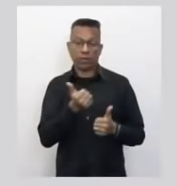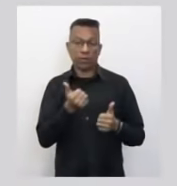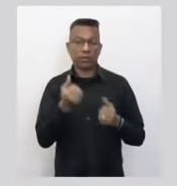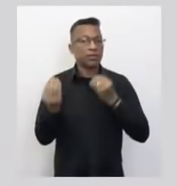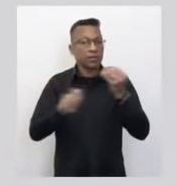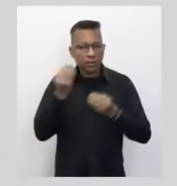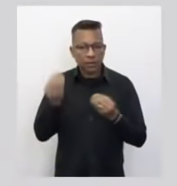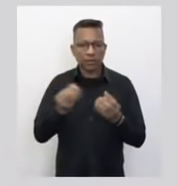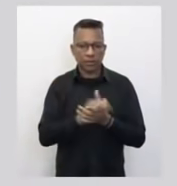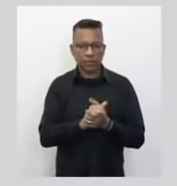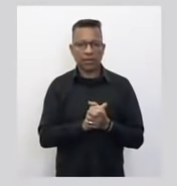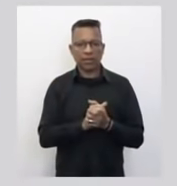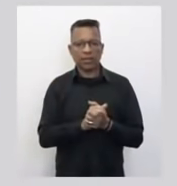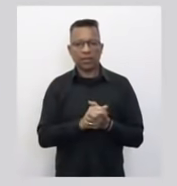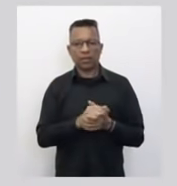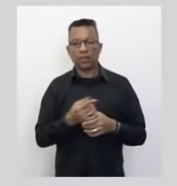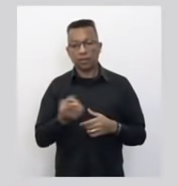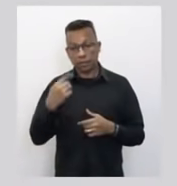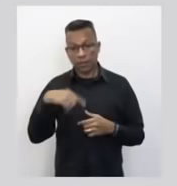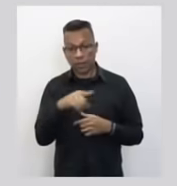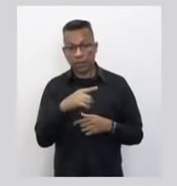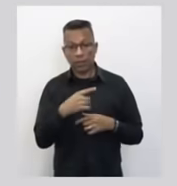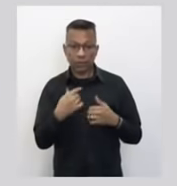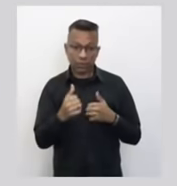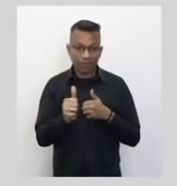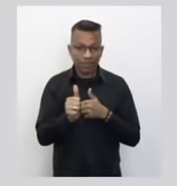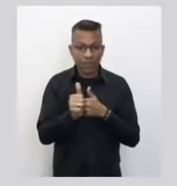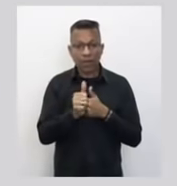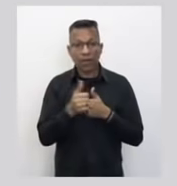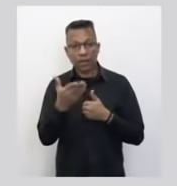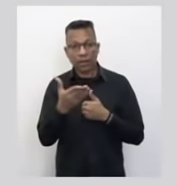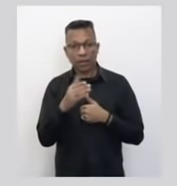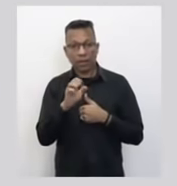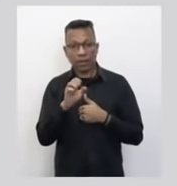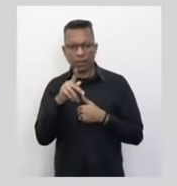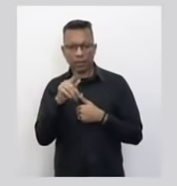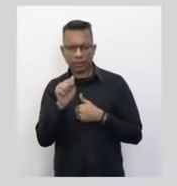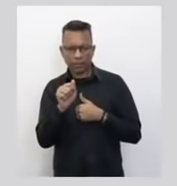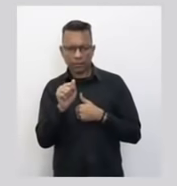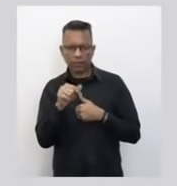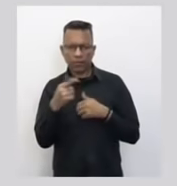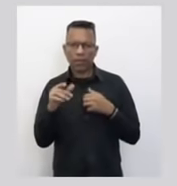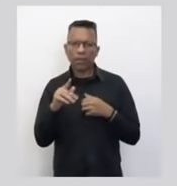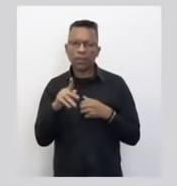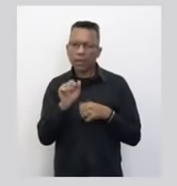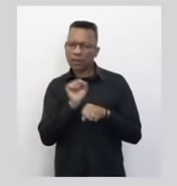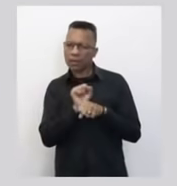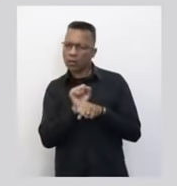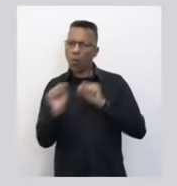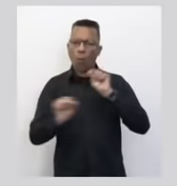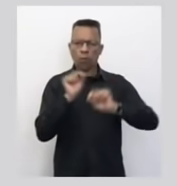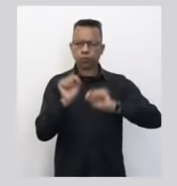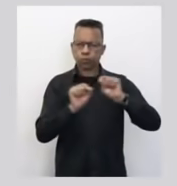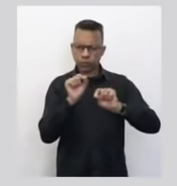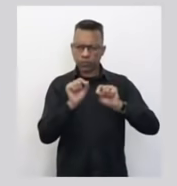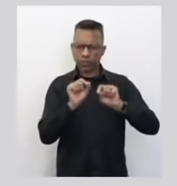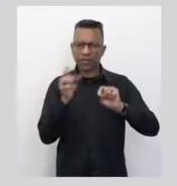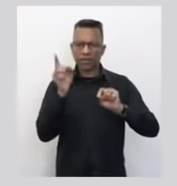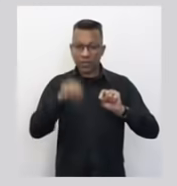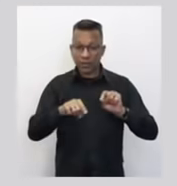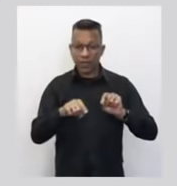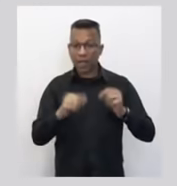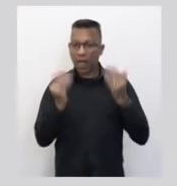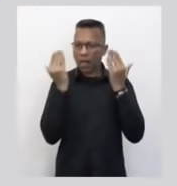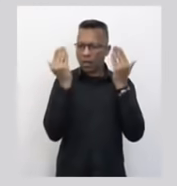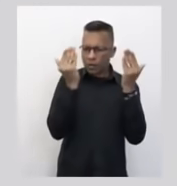lá no próximo slide, por favor. Isso. Epa, peraí, o quê? Essa é a nossa dúvida saudável. A